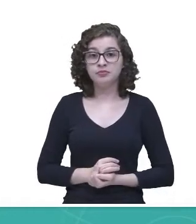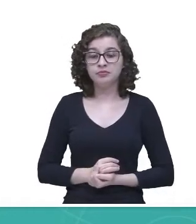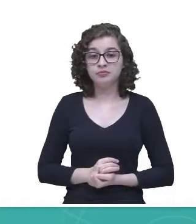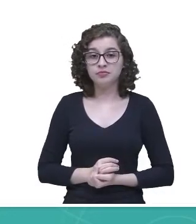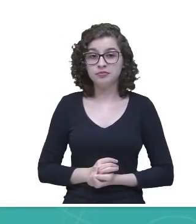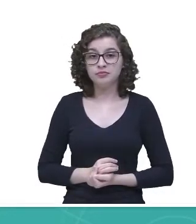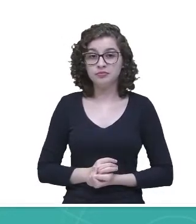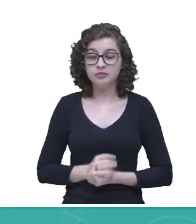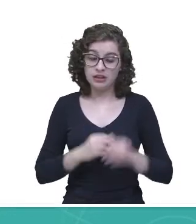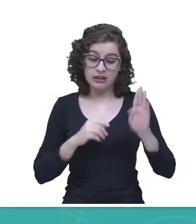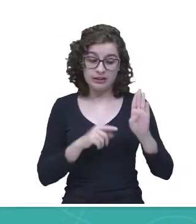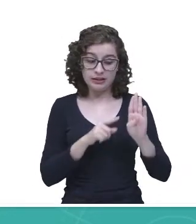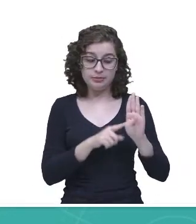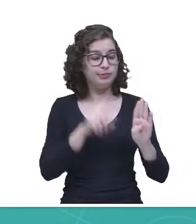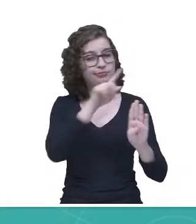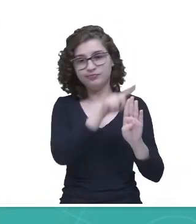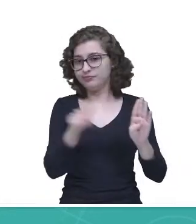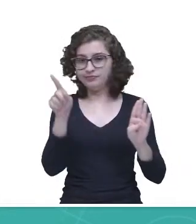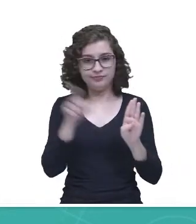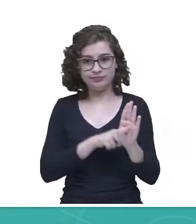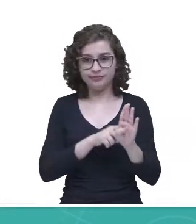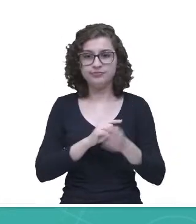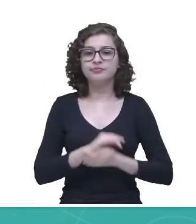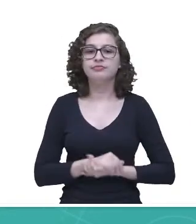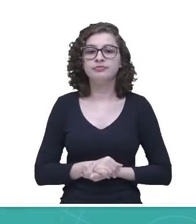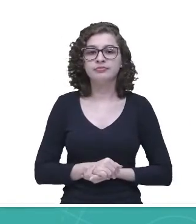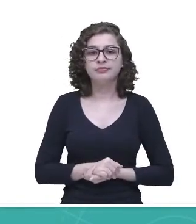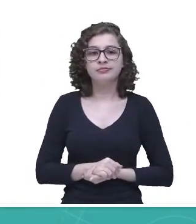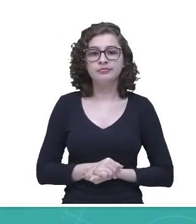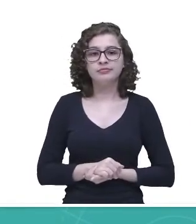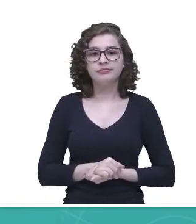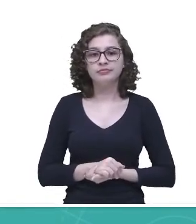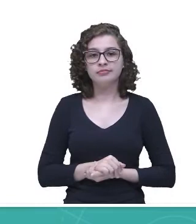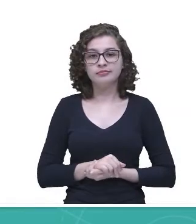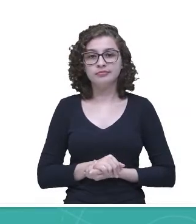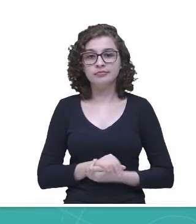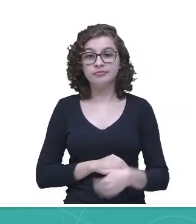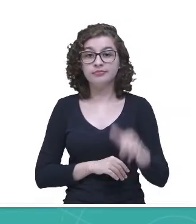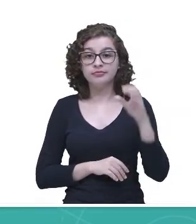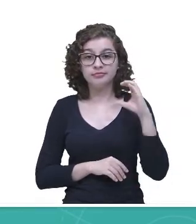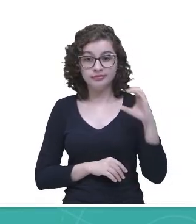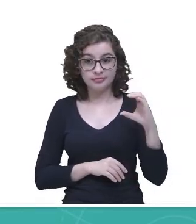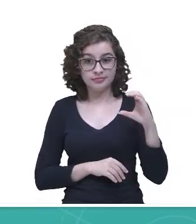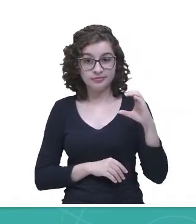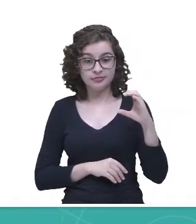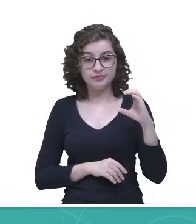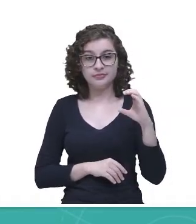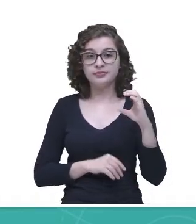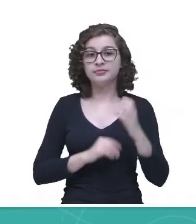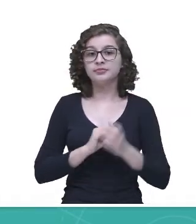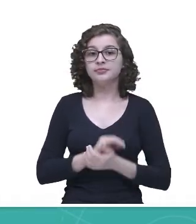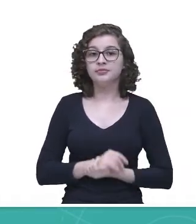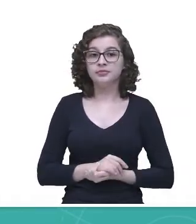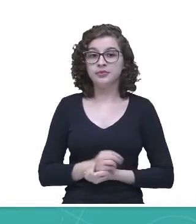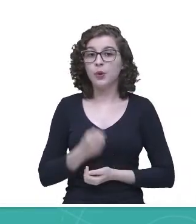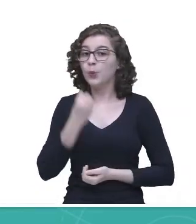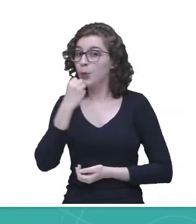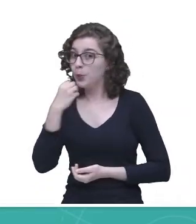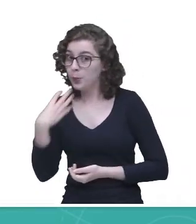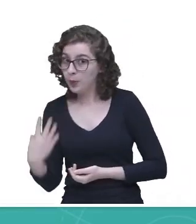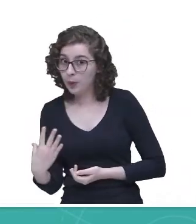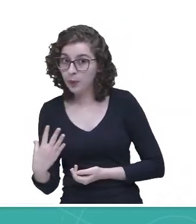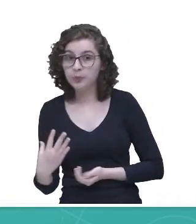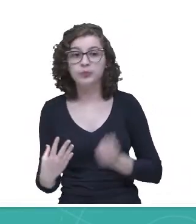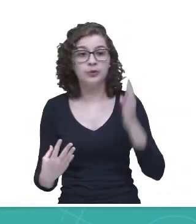está eliminada. Vamos para a próxima. A letra C. O bem e o